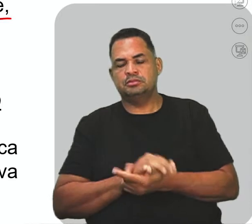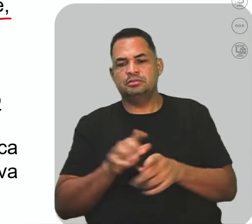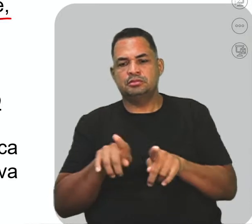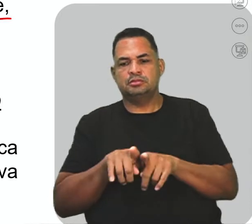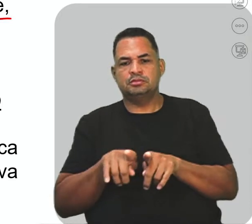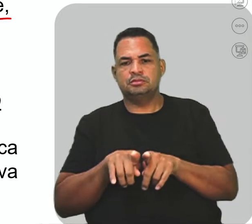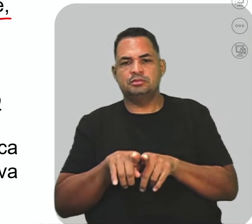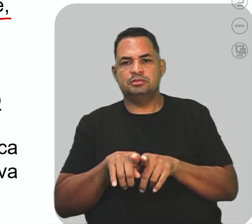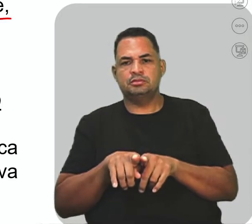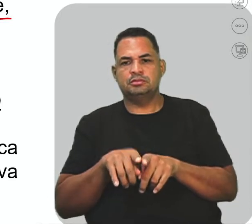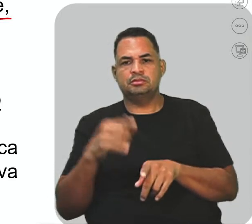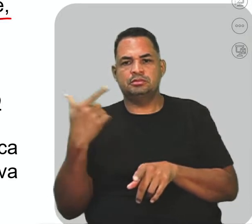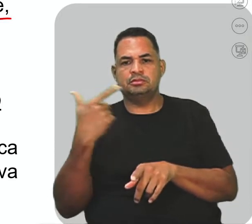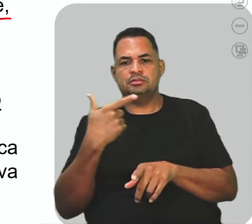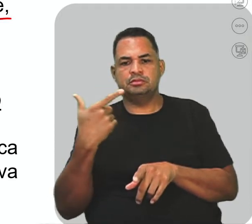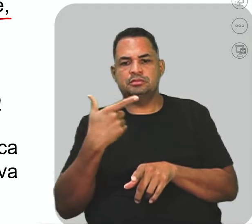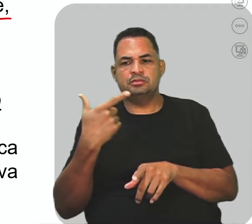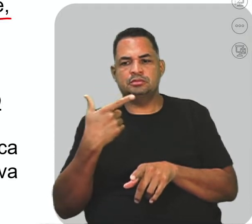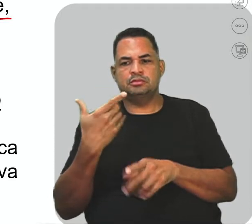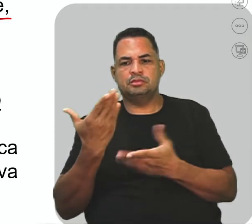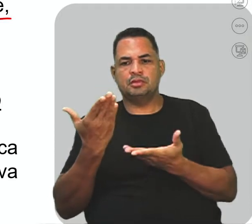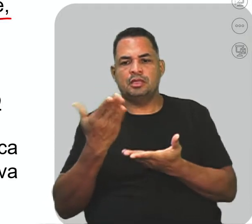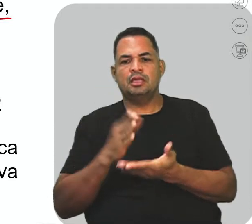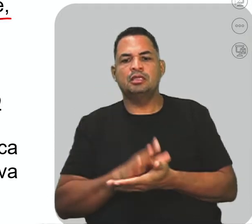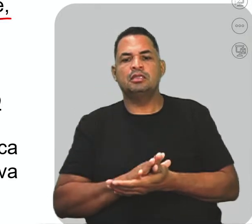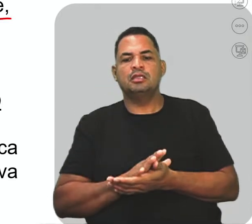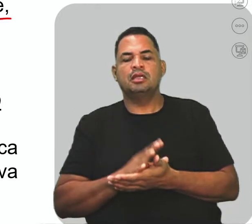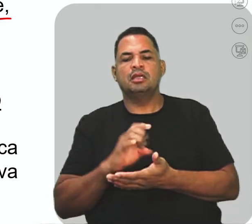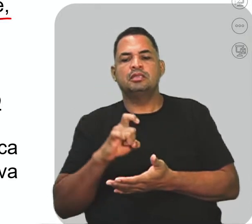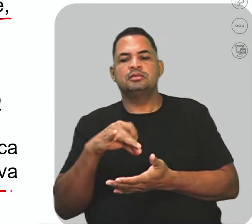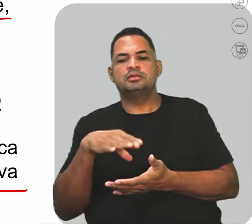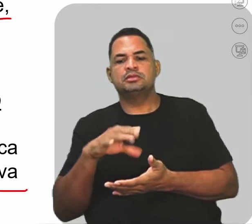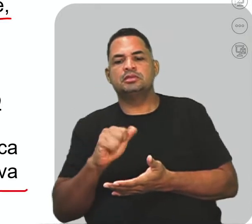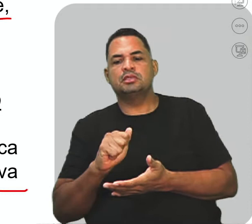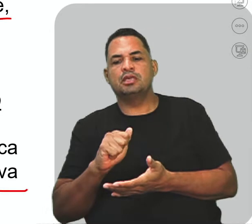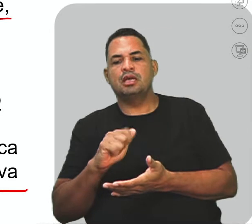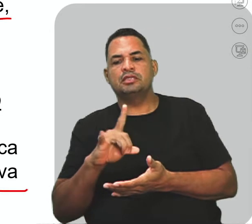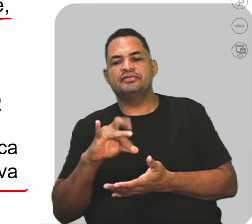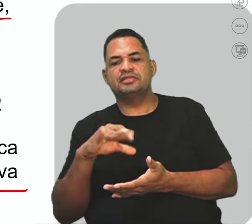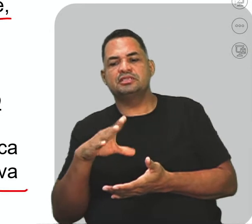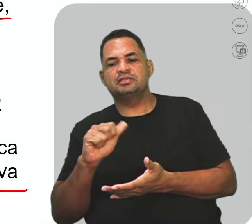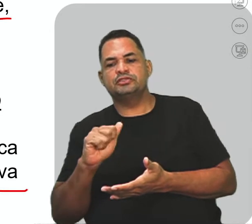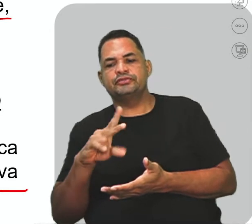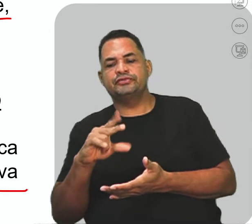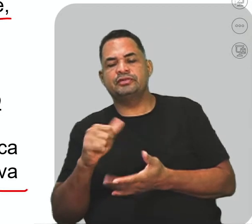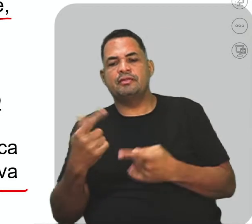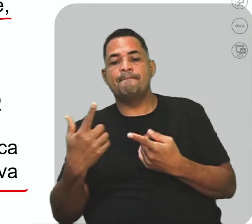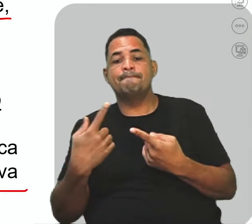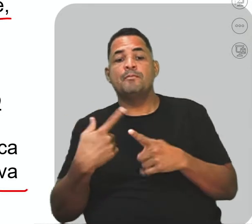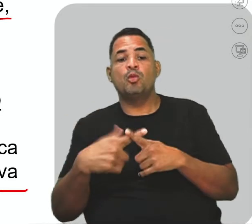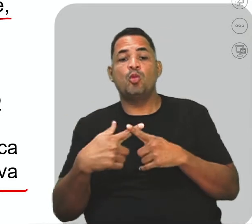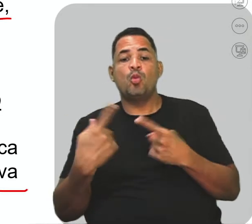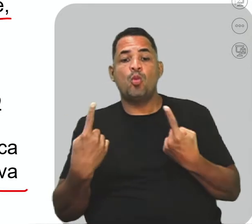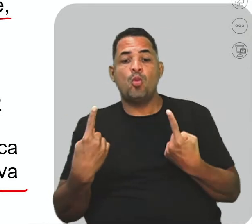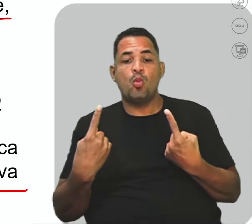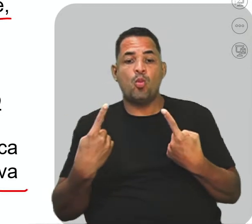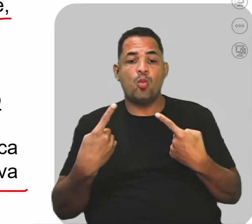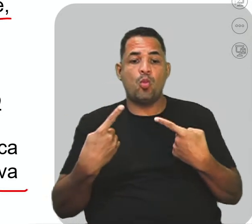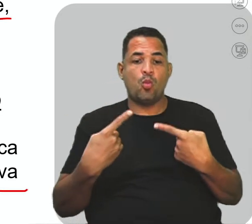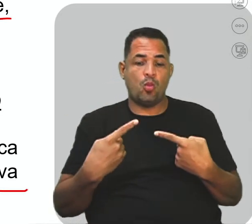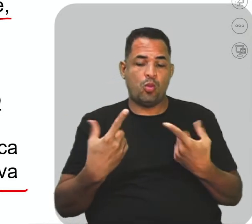temos já na segunda oração, a oração coordenada sindética adversativa, por quê? Porque foi construída com